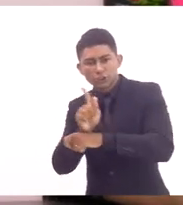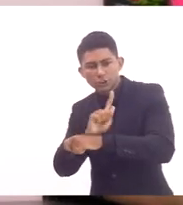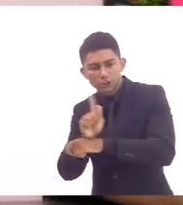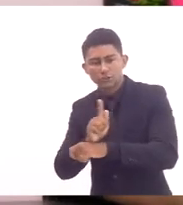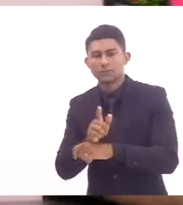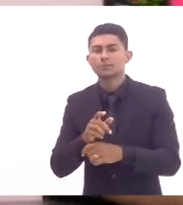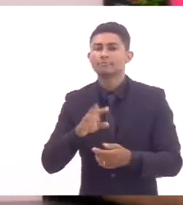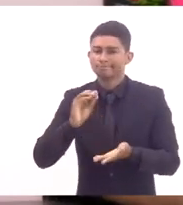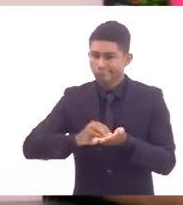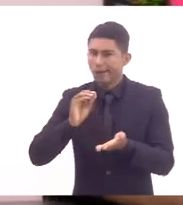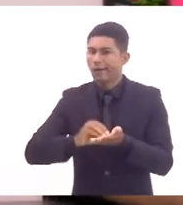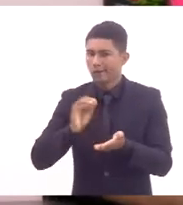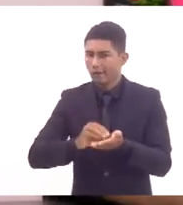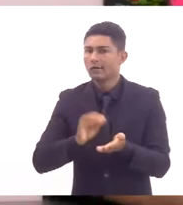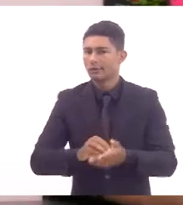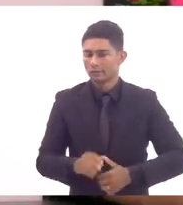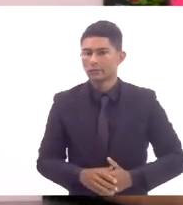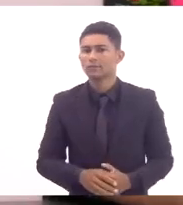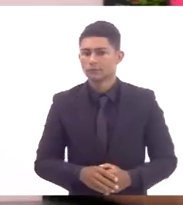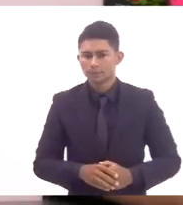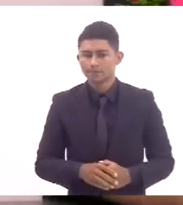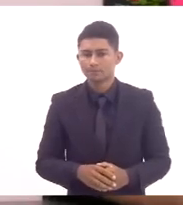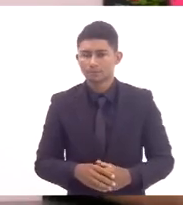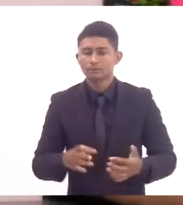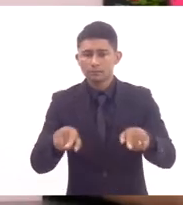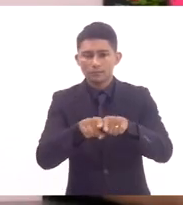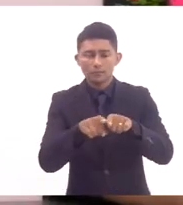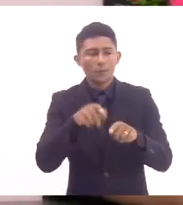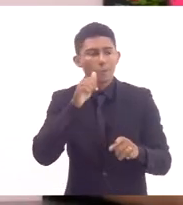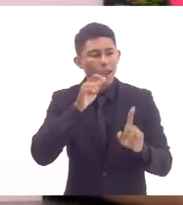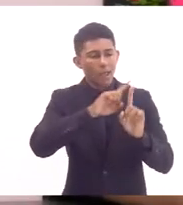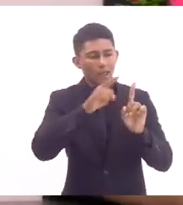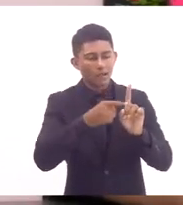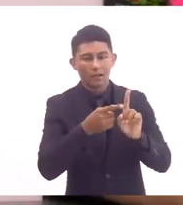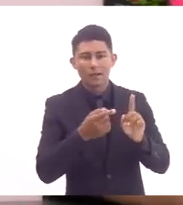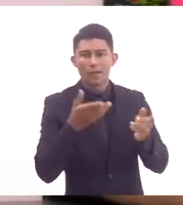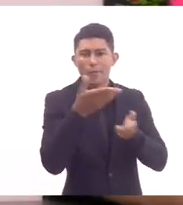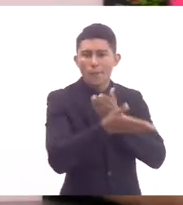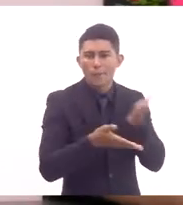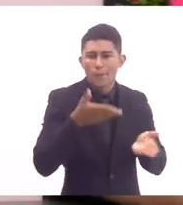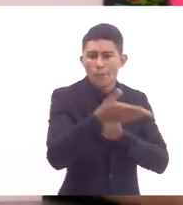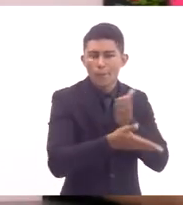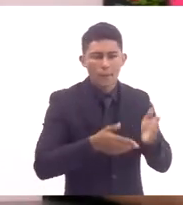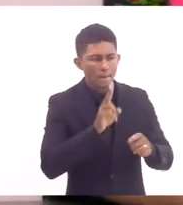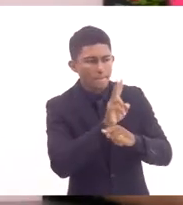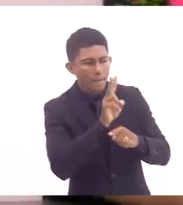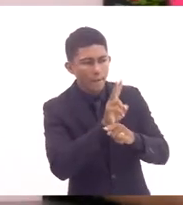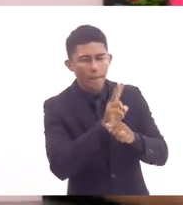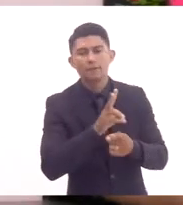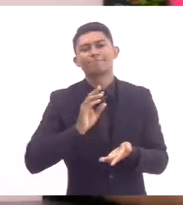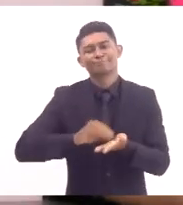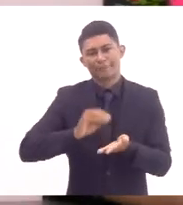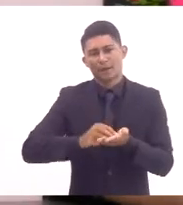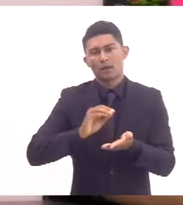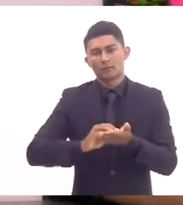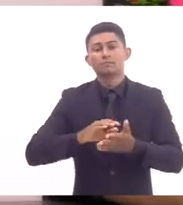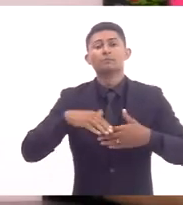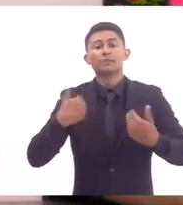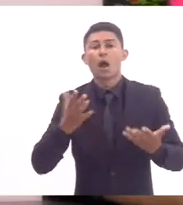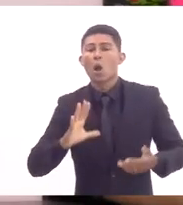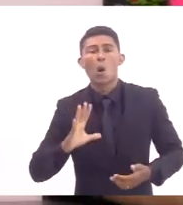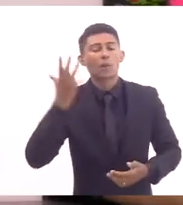o enfrentamento EA proteção às mulheres gestantes agravou esse quadro Que Nós já tínhamos né